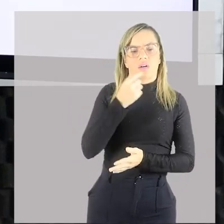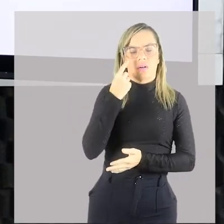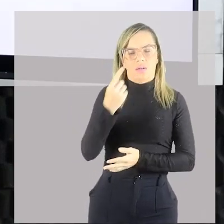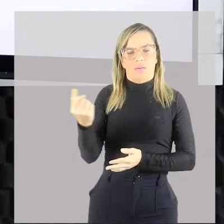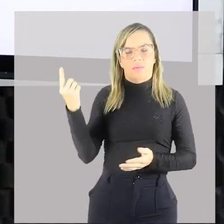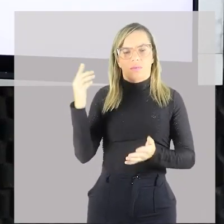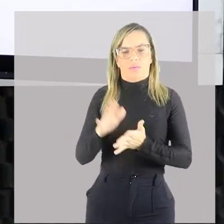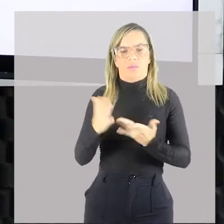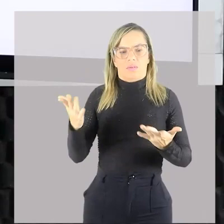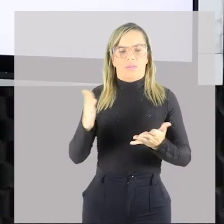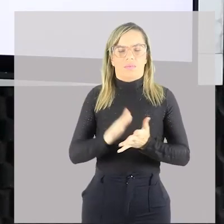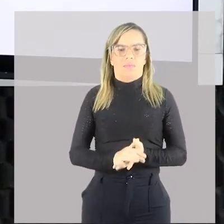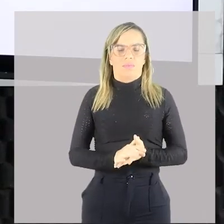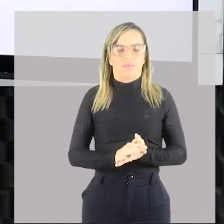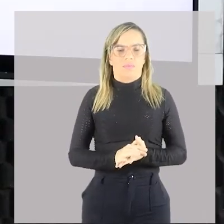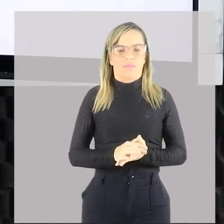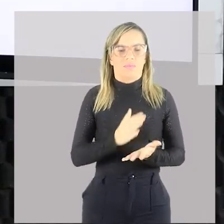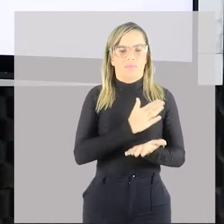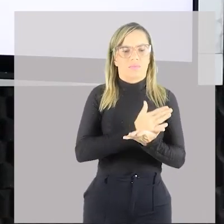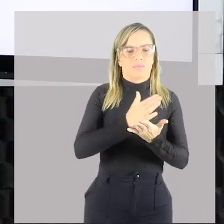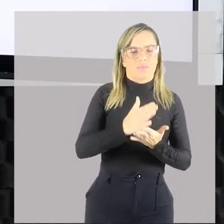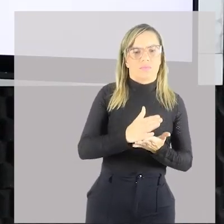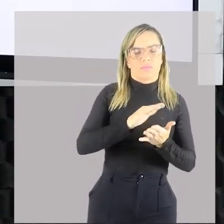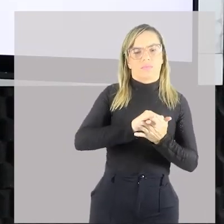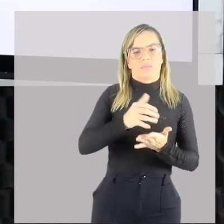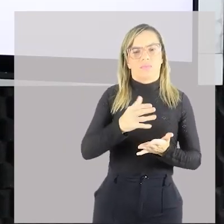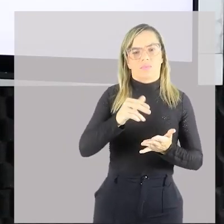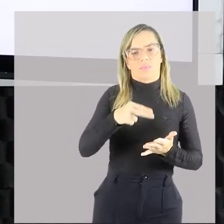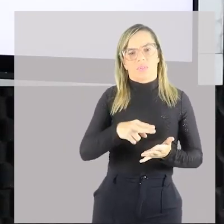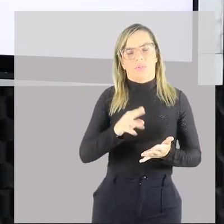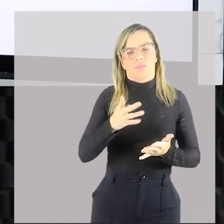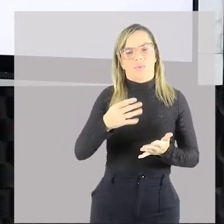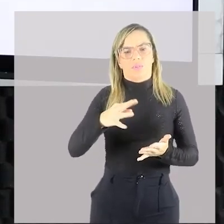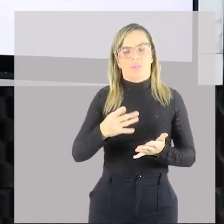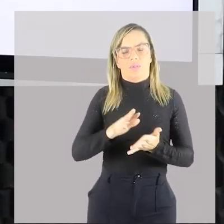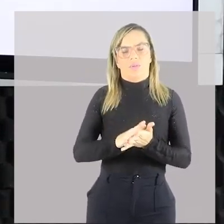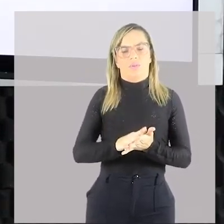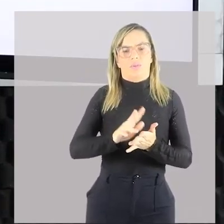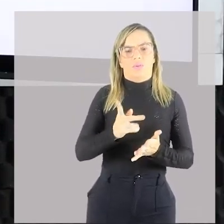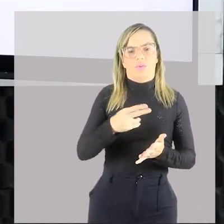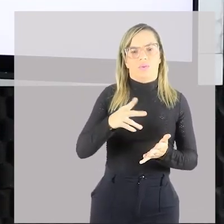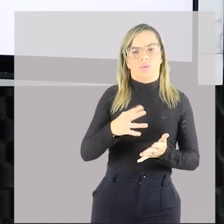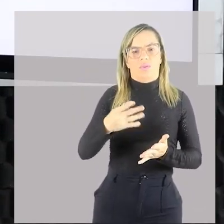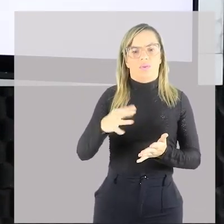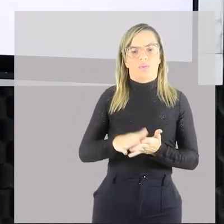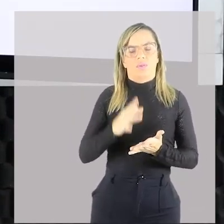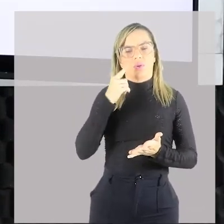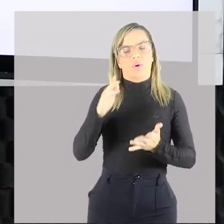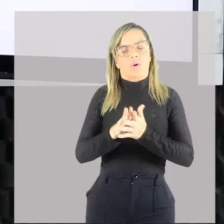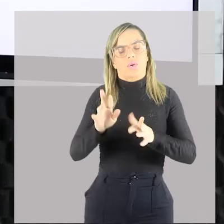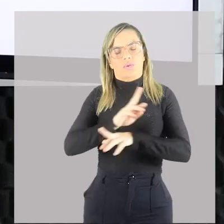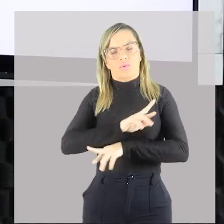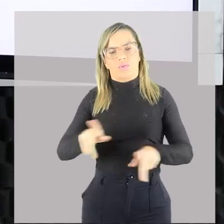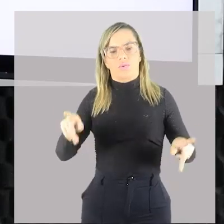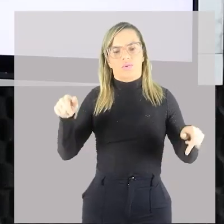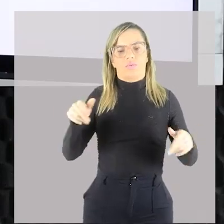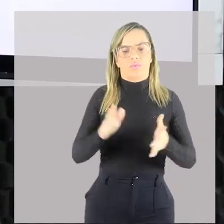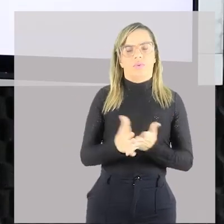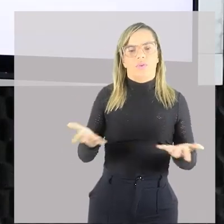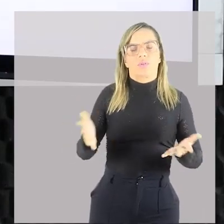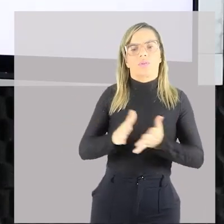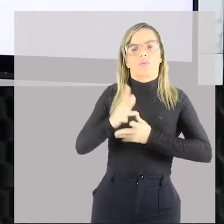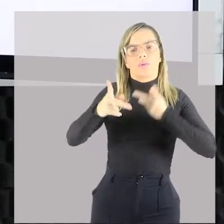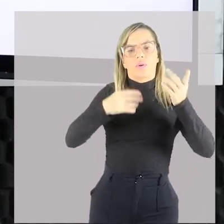não no começo do absolutismo, como está Jean Baudin, Hugo Grotius, é uma situação bem diferente. Então, realmente